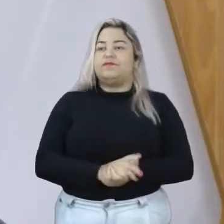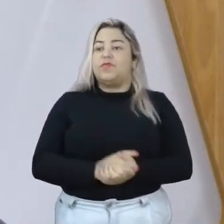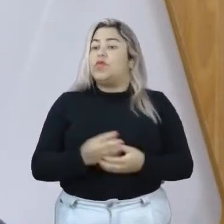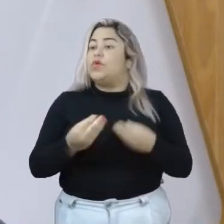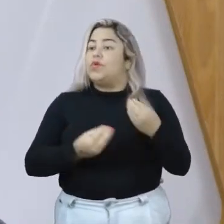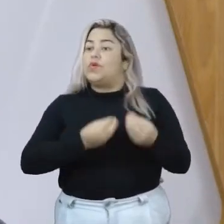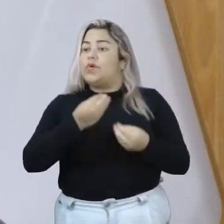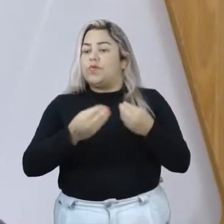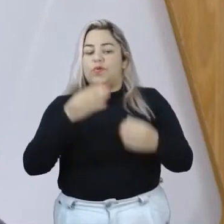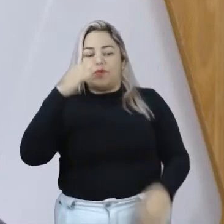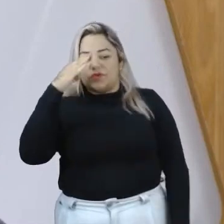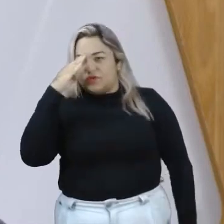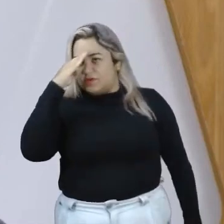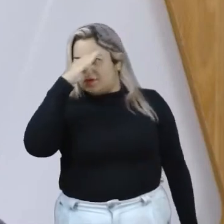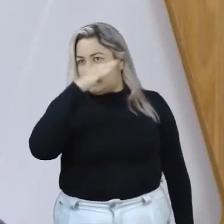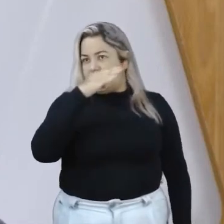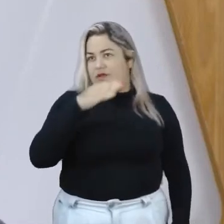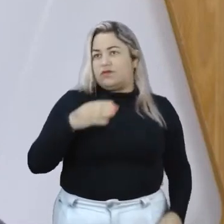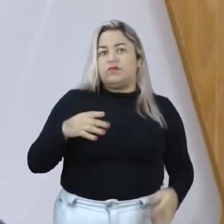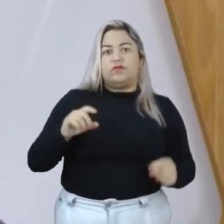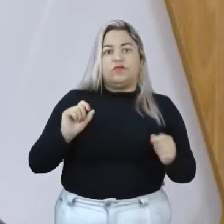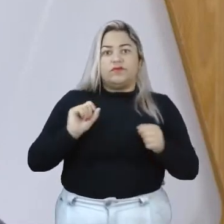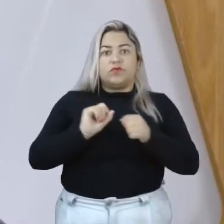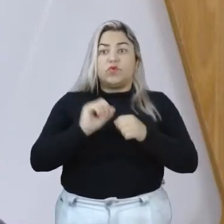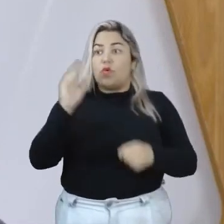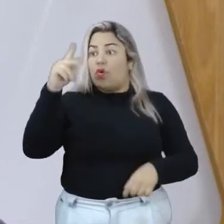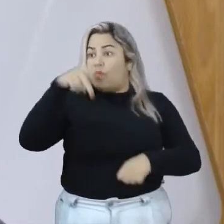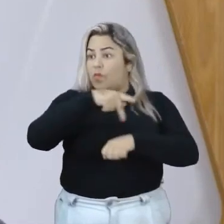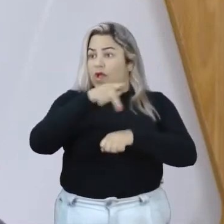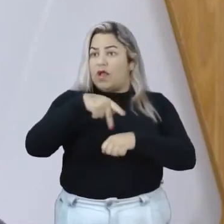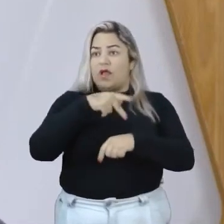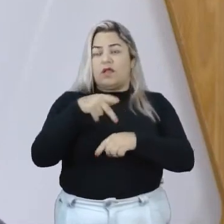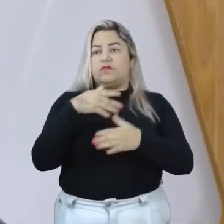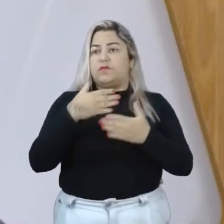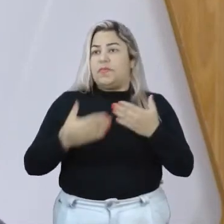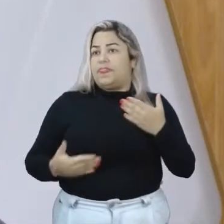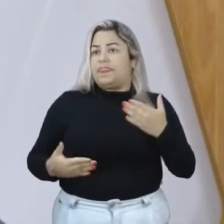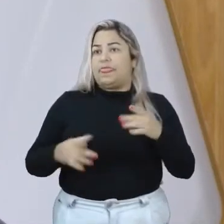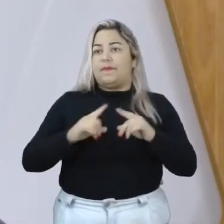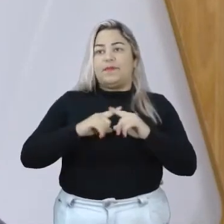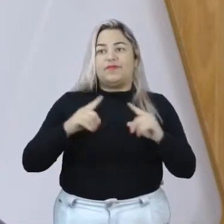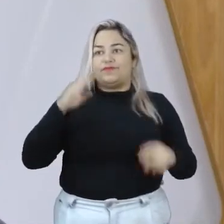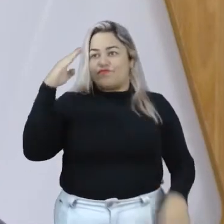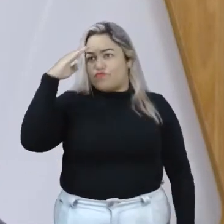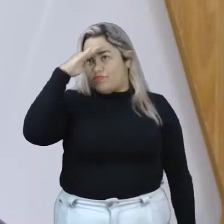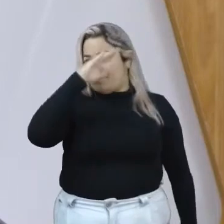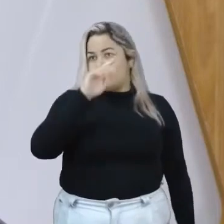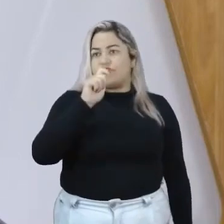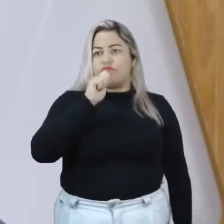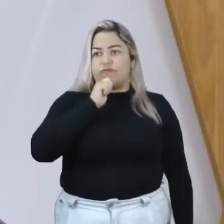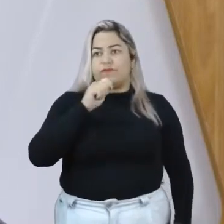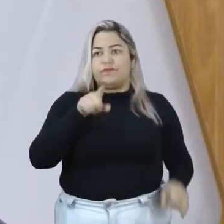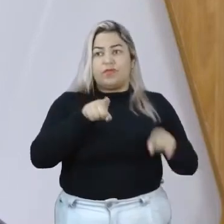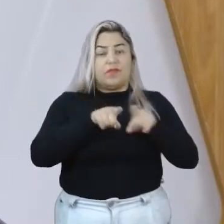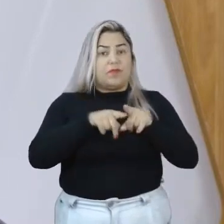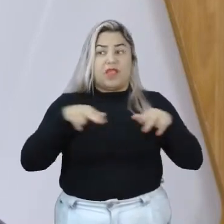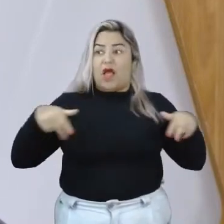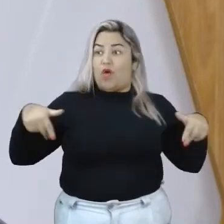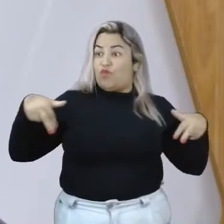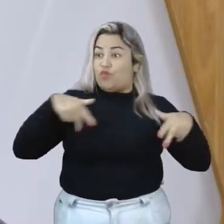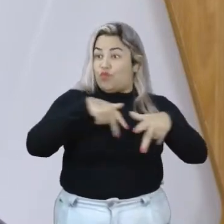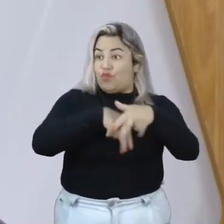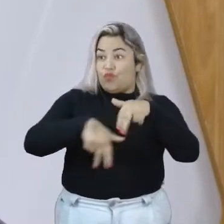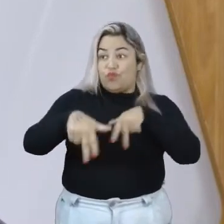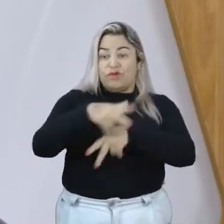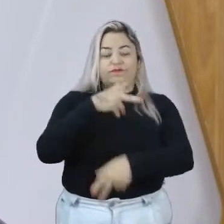mostrar como o Bolsonaro deixou esse país. Que o Bolsonaro nós derrotamos, mas o bolsonarismo está aí ainda, ele também está por aí e